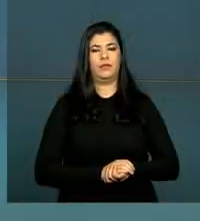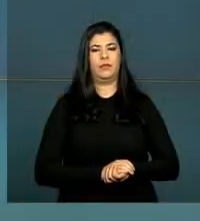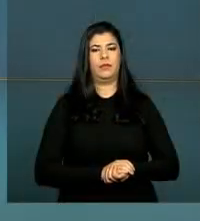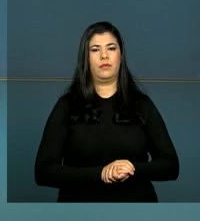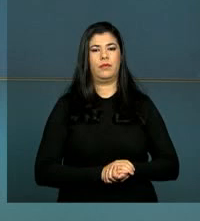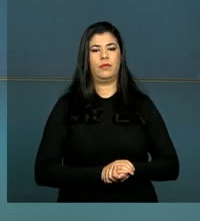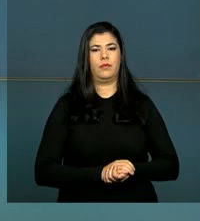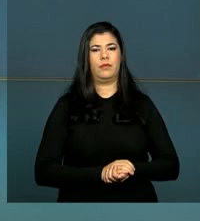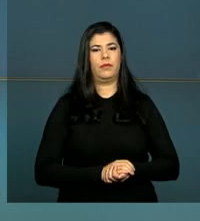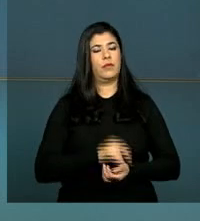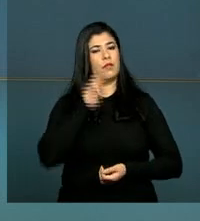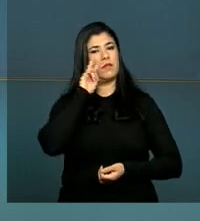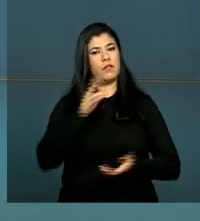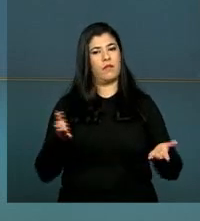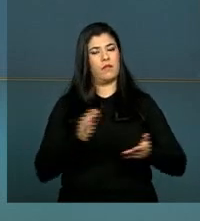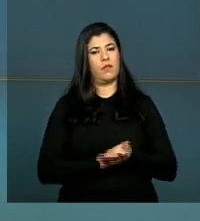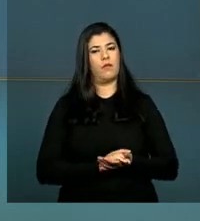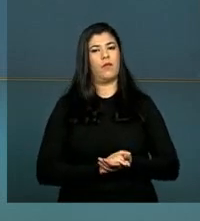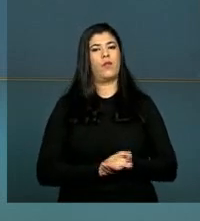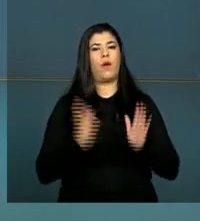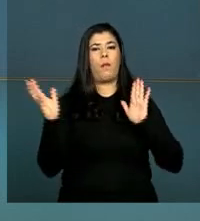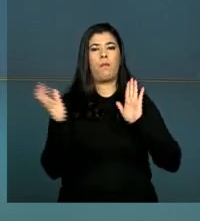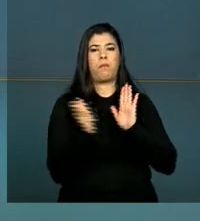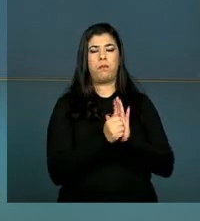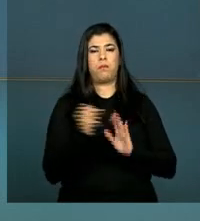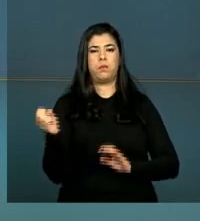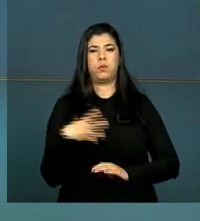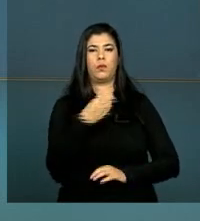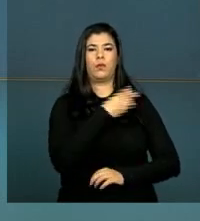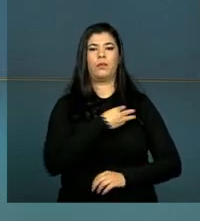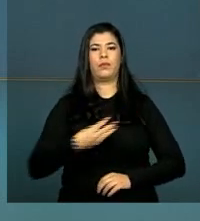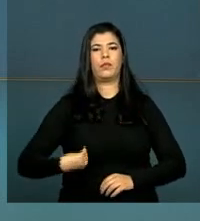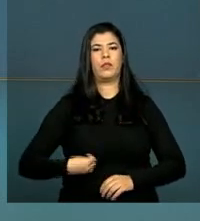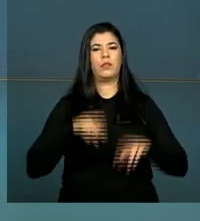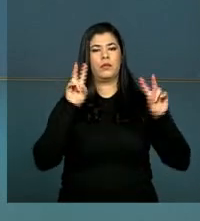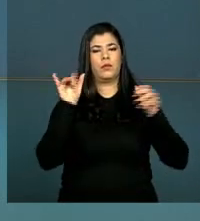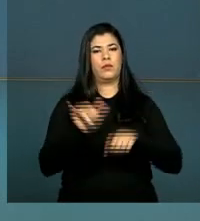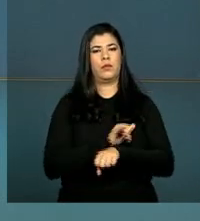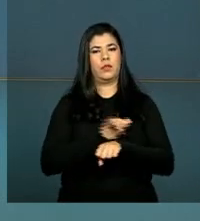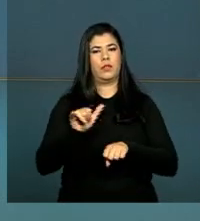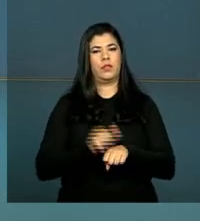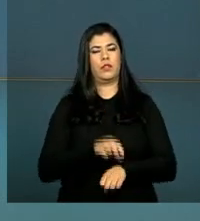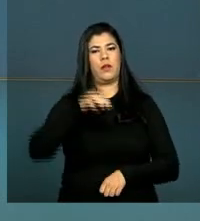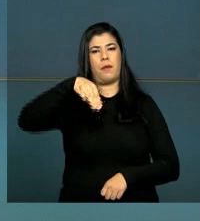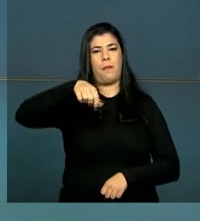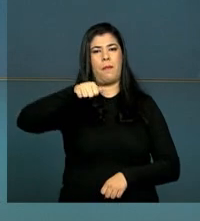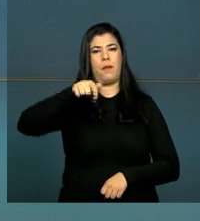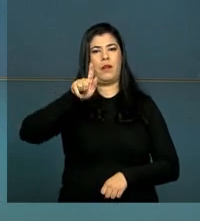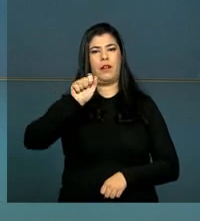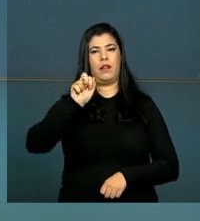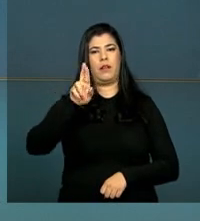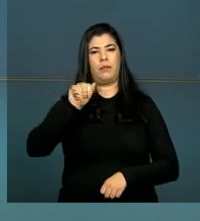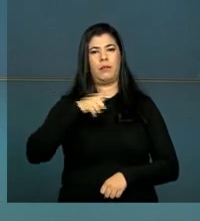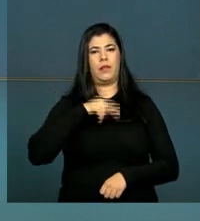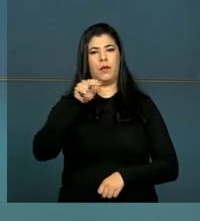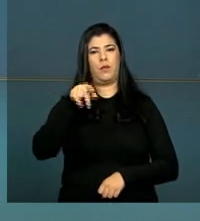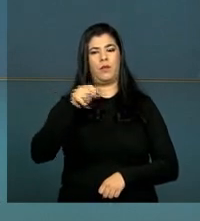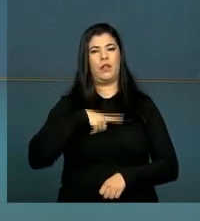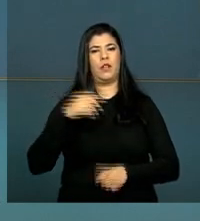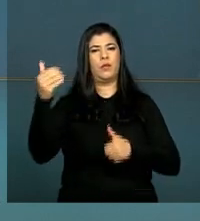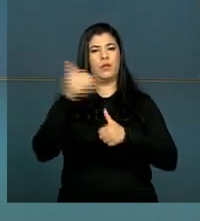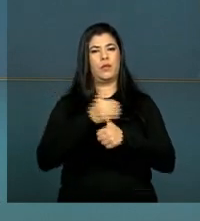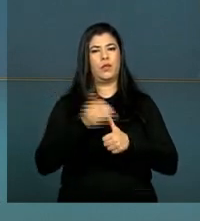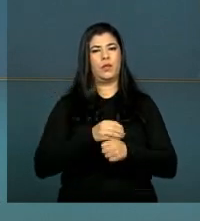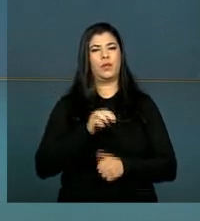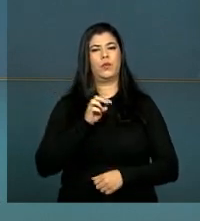sala Essa foi a cerimônia de posse do novo Ministro de assuntos estratégicos Mangabeira Hunger que assume no lugar de Marcelo